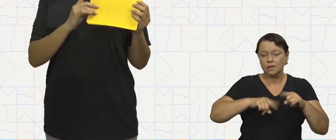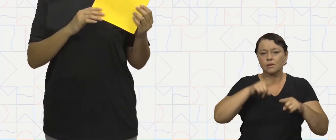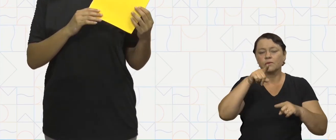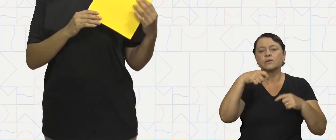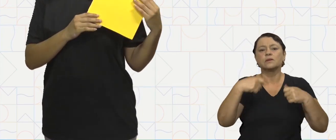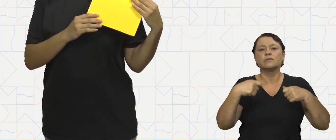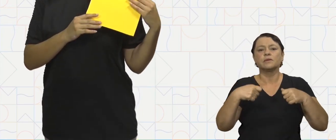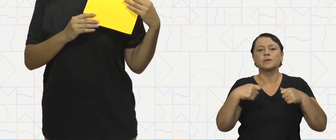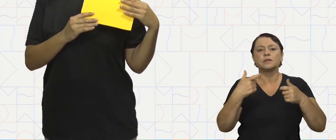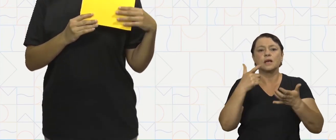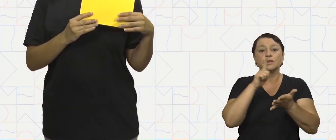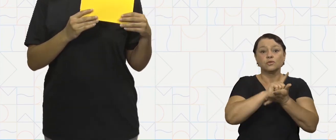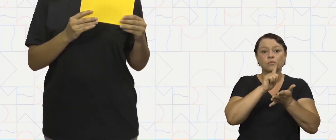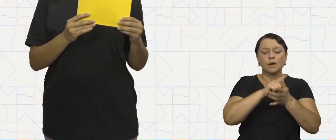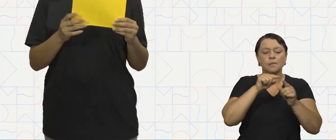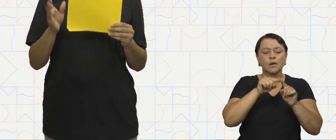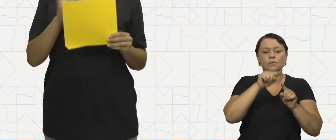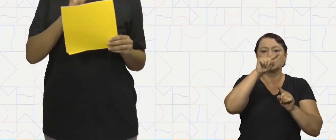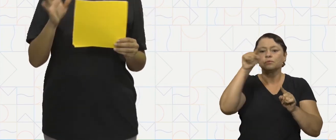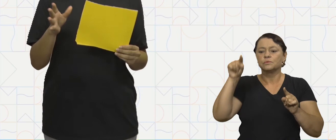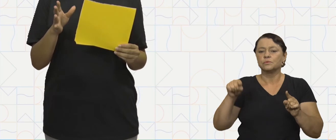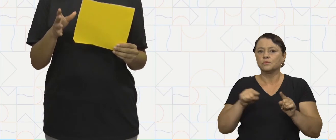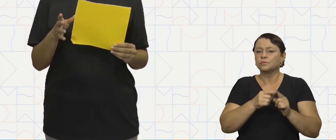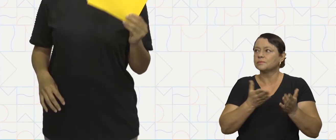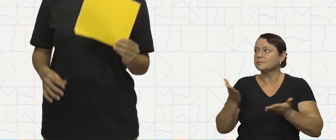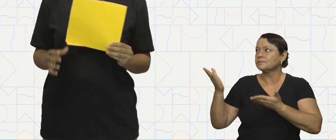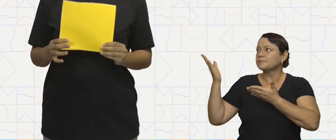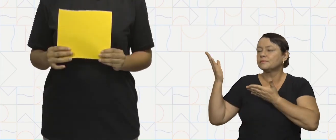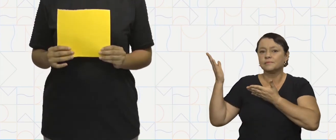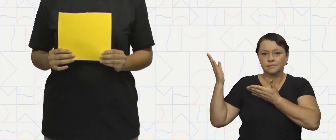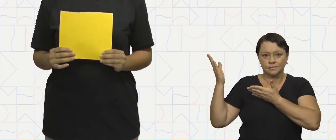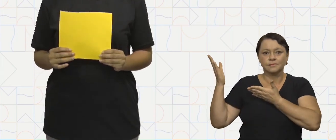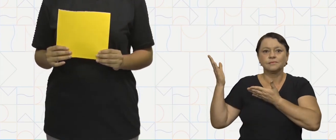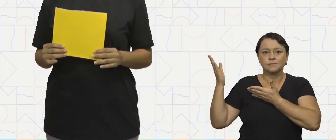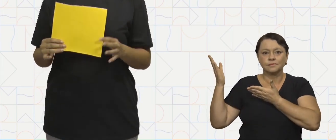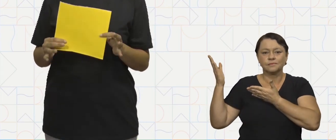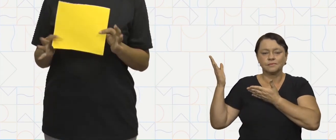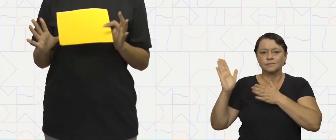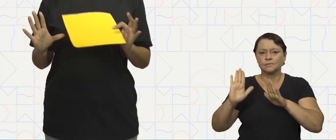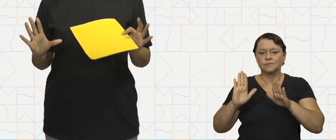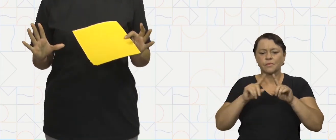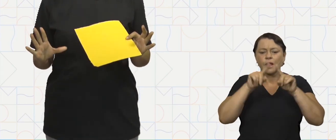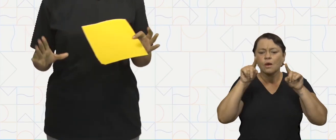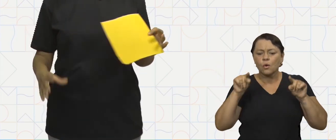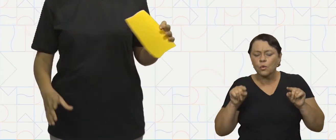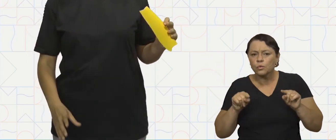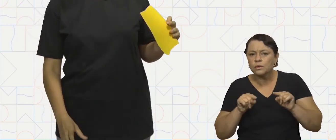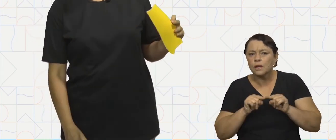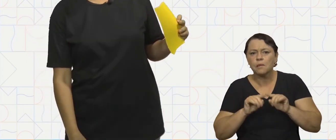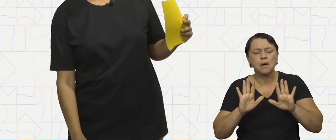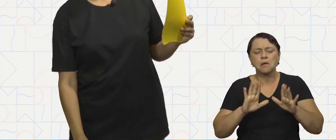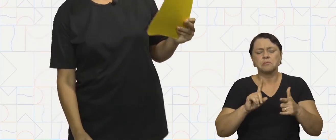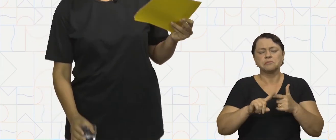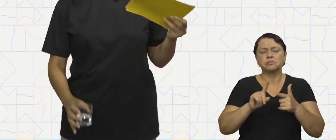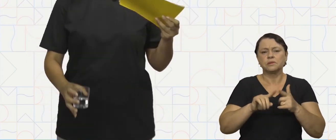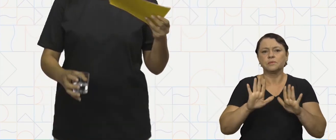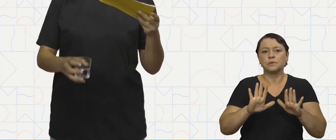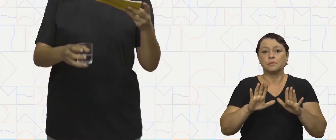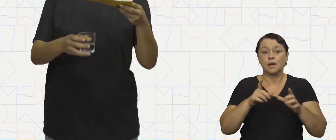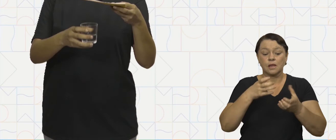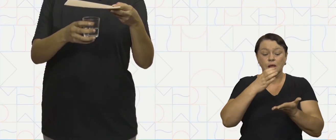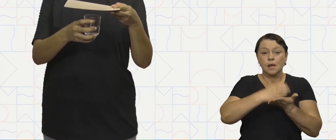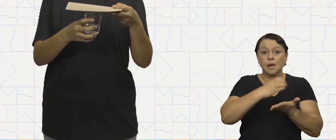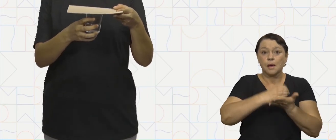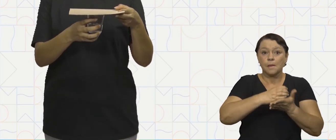vai precisar de um papel estilo cartão em formato quadrado. O tamanho dele não importa tanto, contanto que ele seja